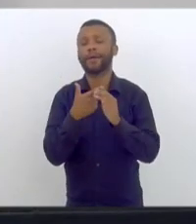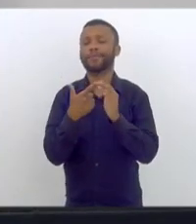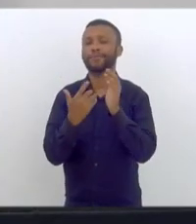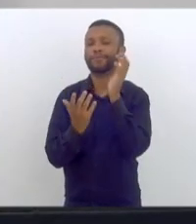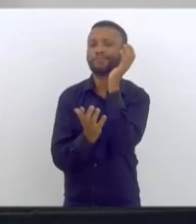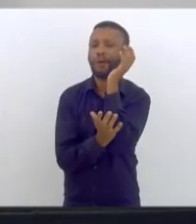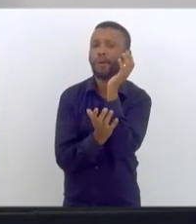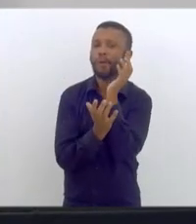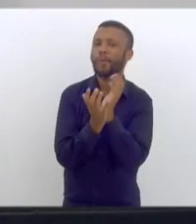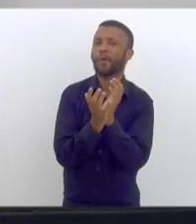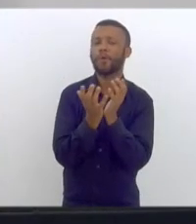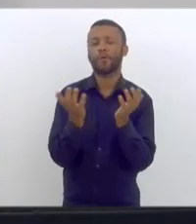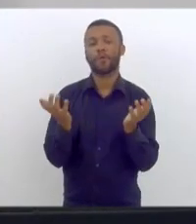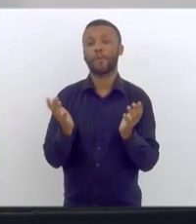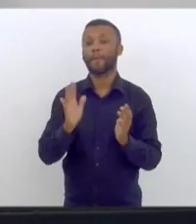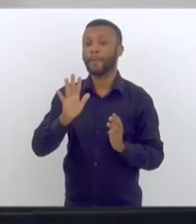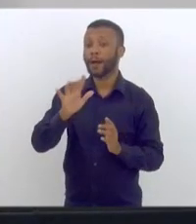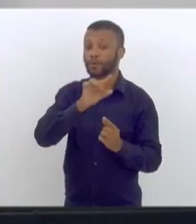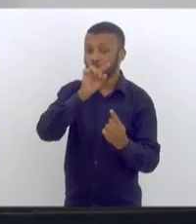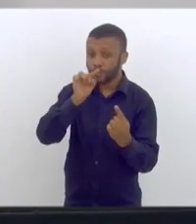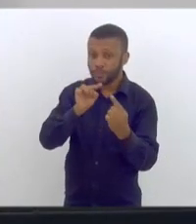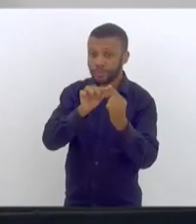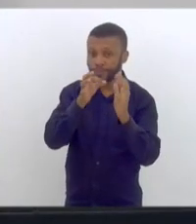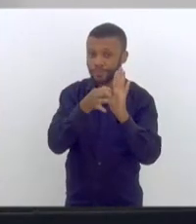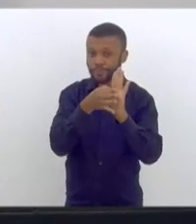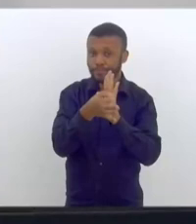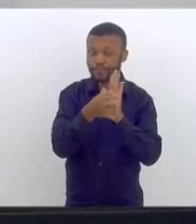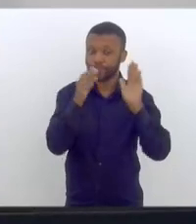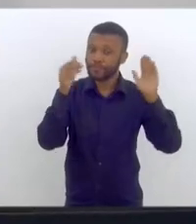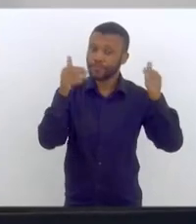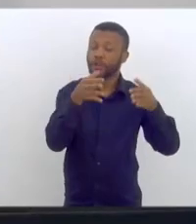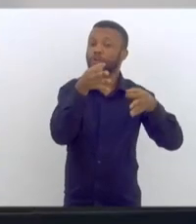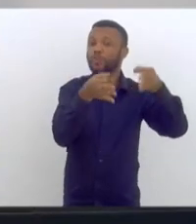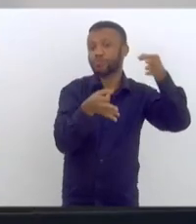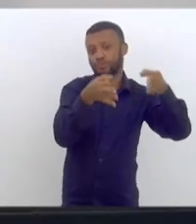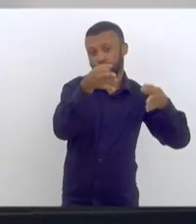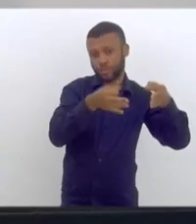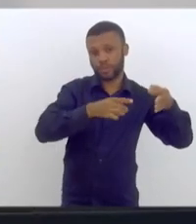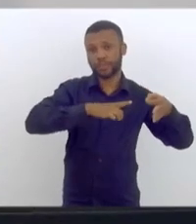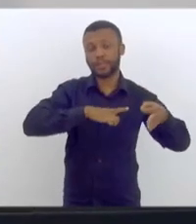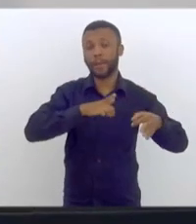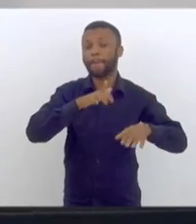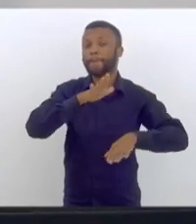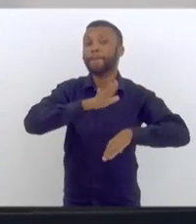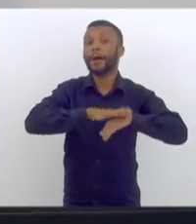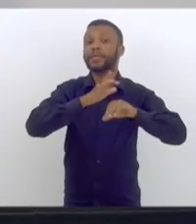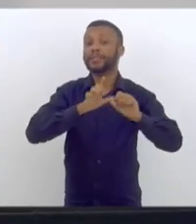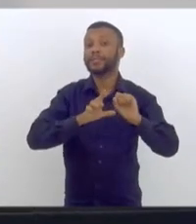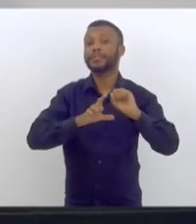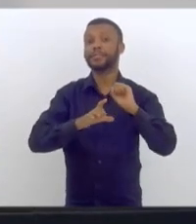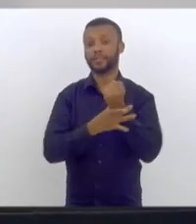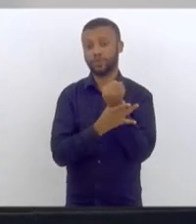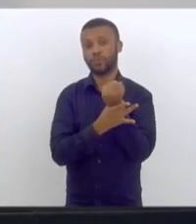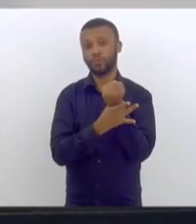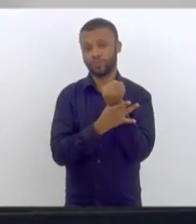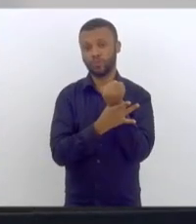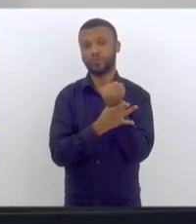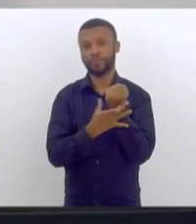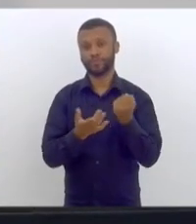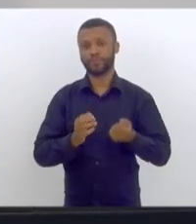a emenda é mais no sentido jurídico de ficar mais mais sólida mas aí